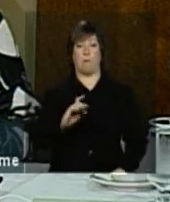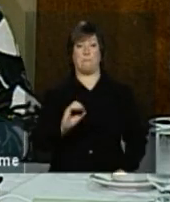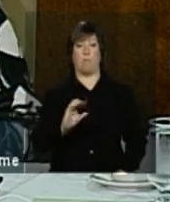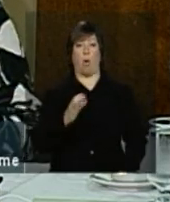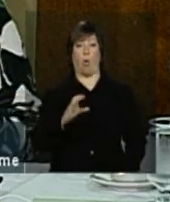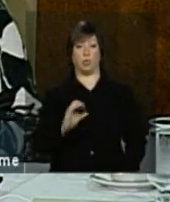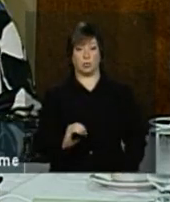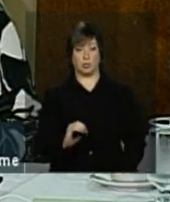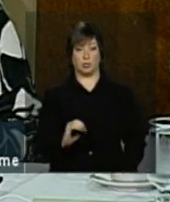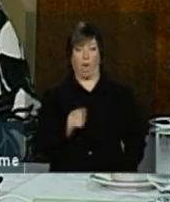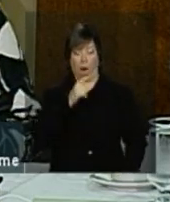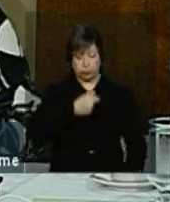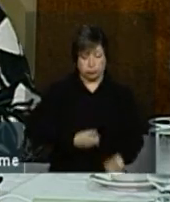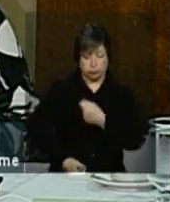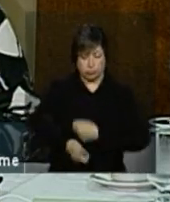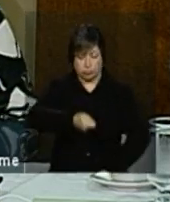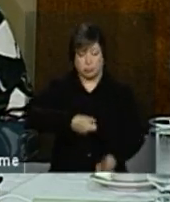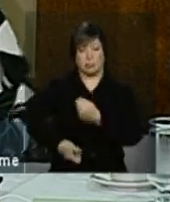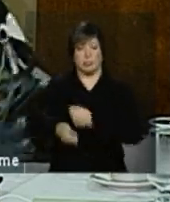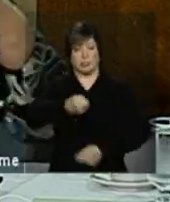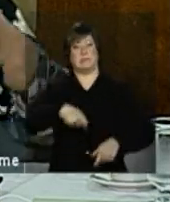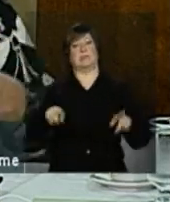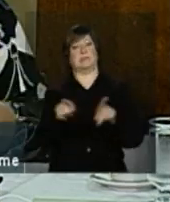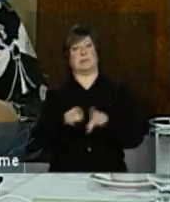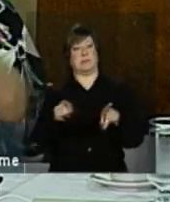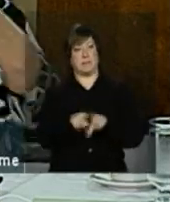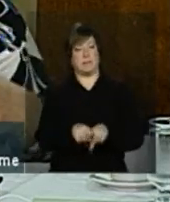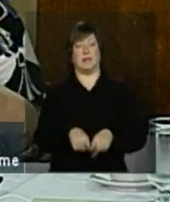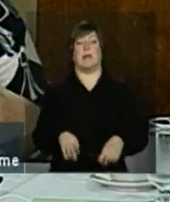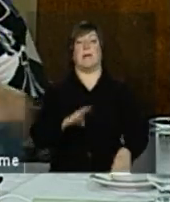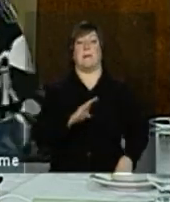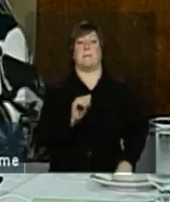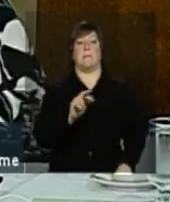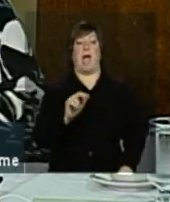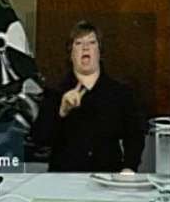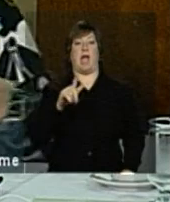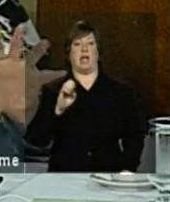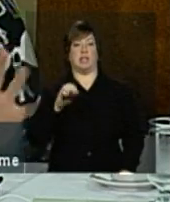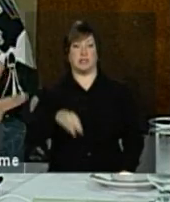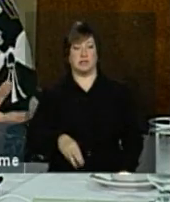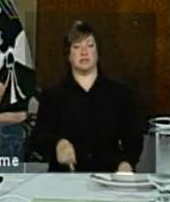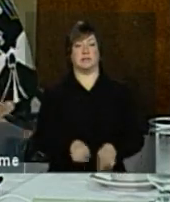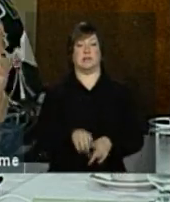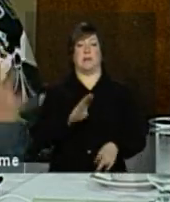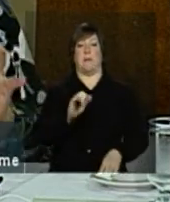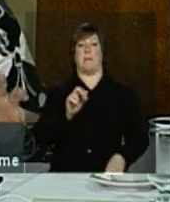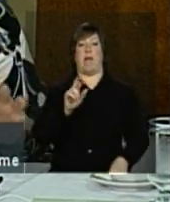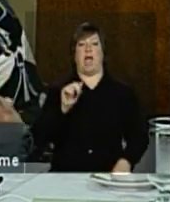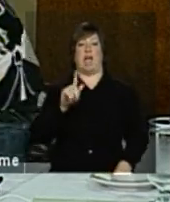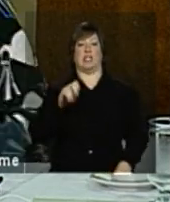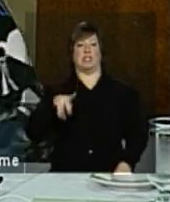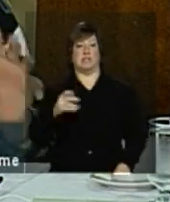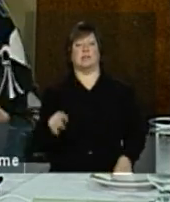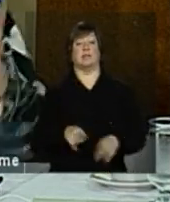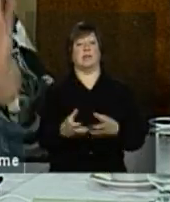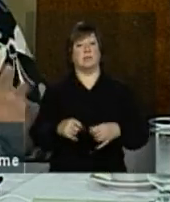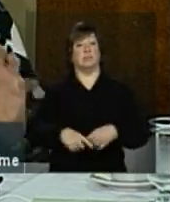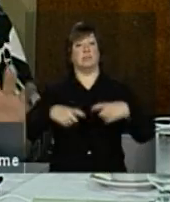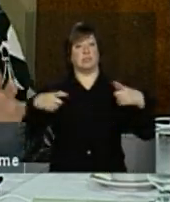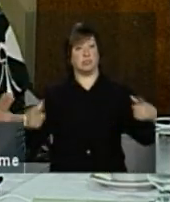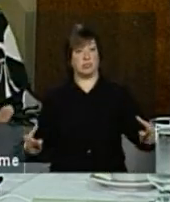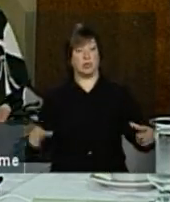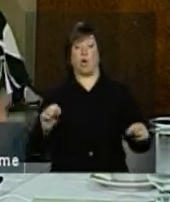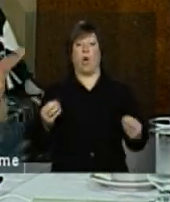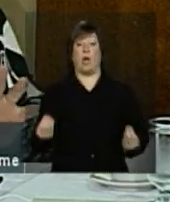simplificados na construção de barragens de barraginhas e queremos ampliar o conjunto dessas fontes de acesso por quê Porque a forma de